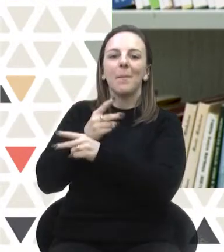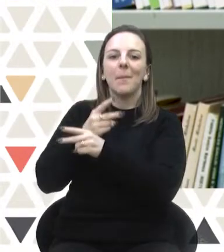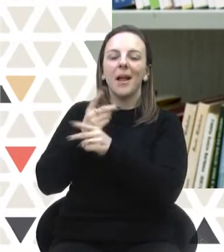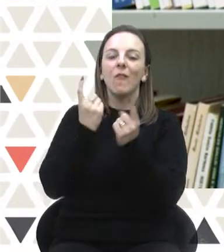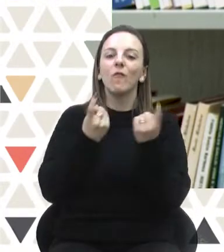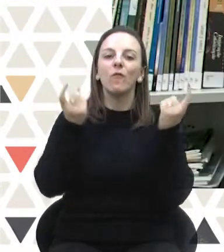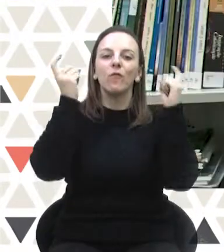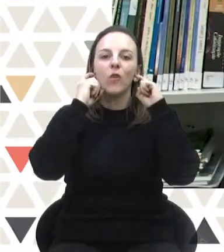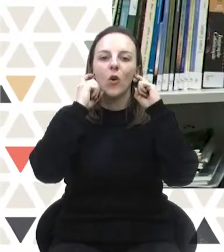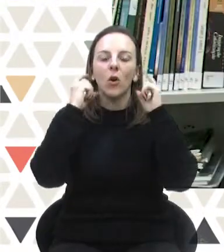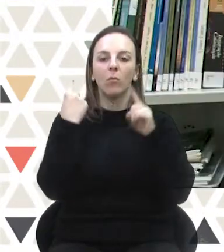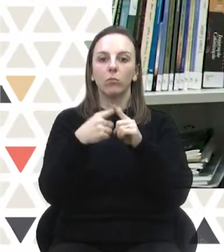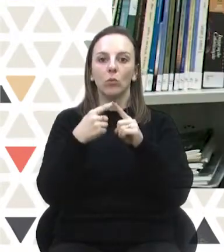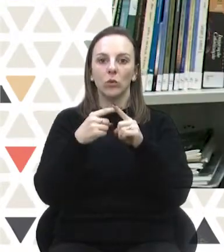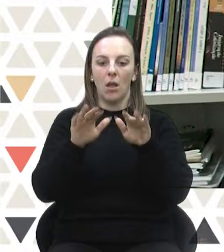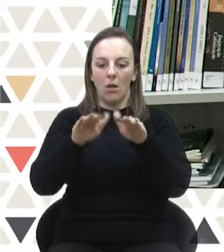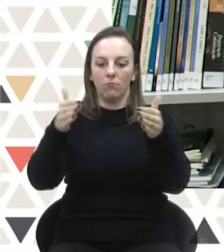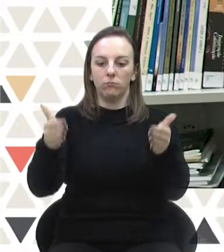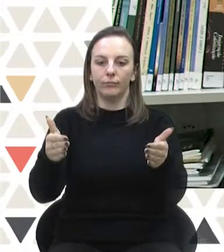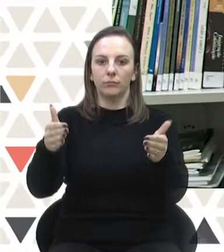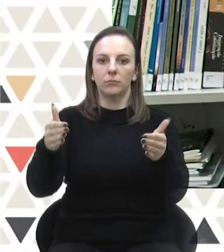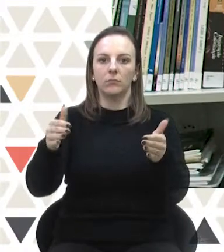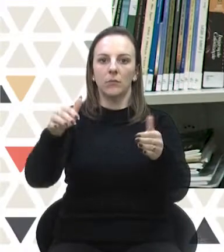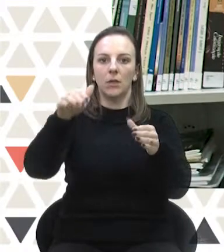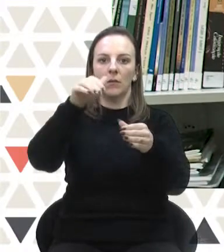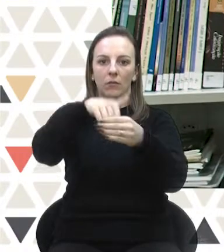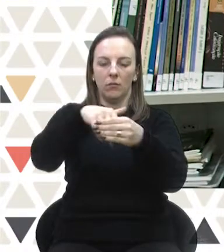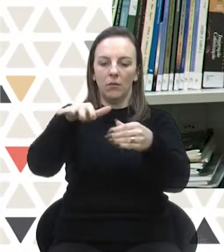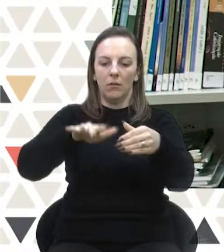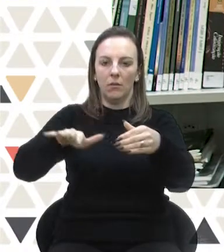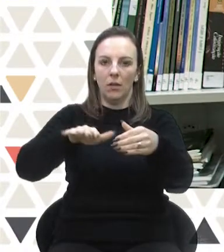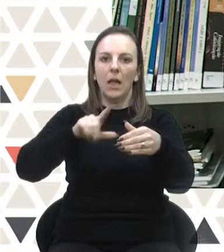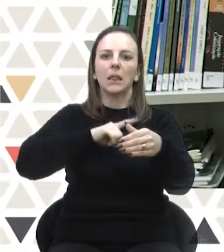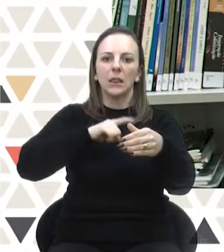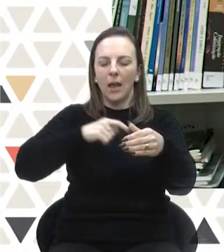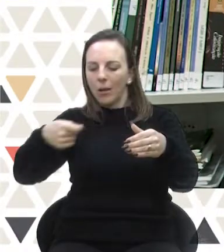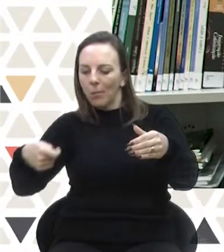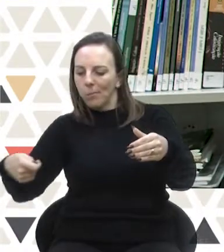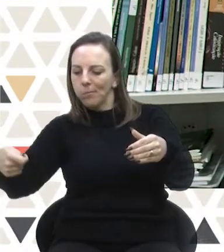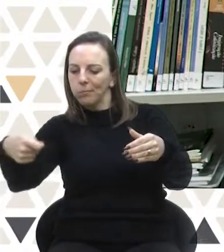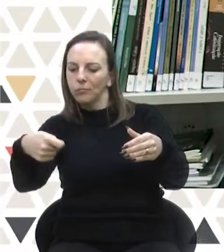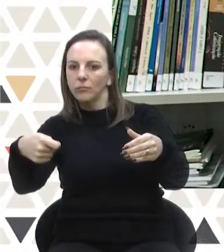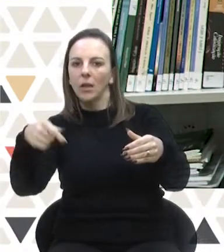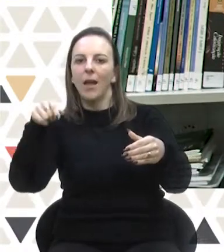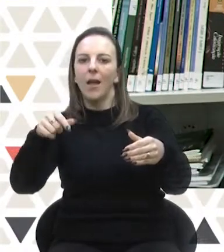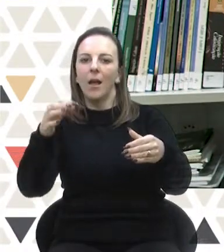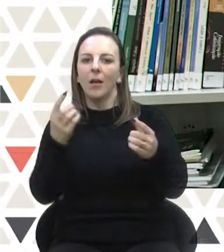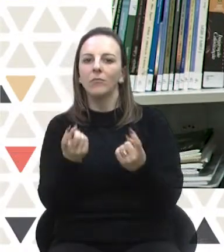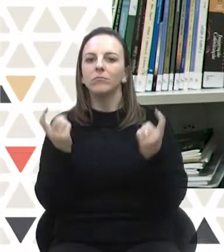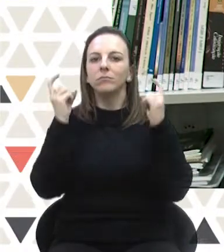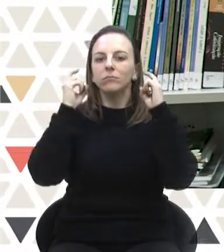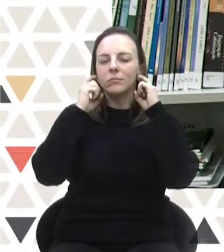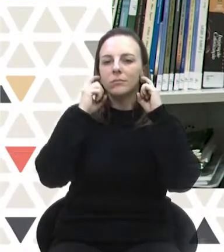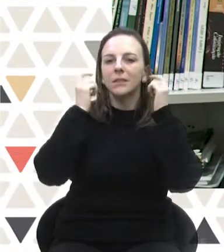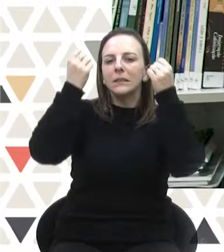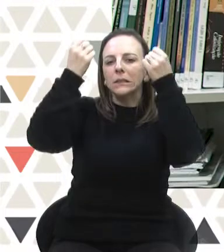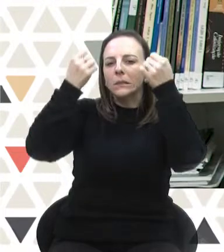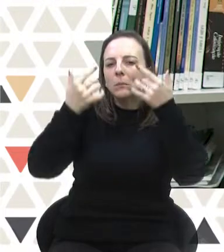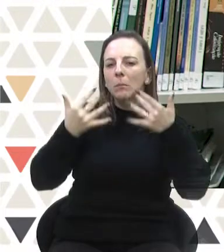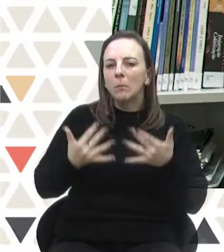fone de ouvido, porque a urna tem entrada para fone de ouvido, ela vai descrever todos os passos em que o eleitor